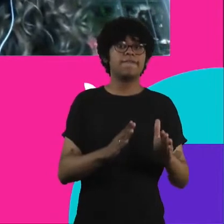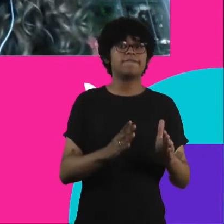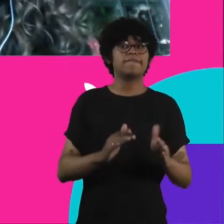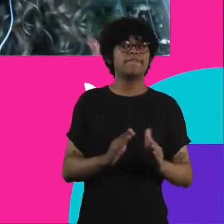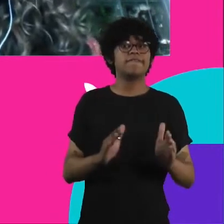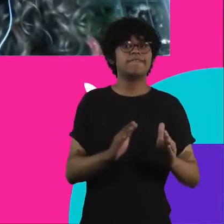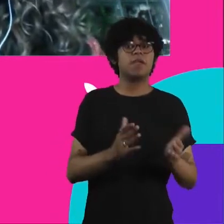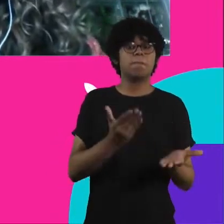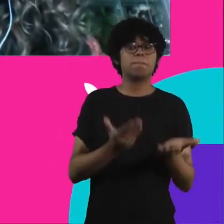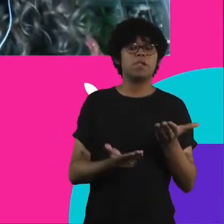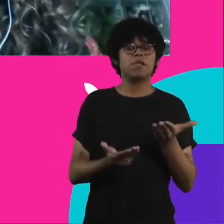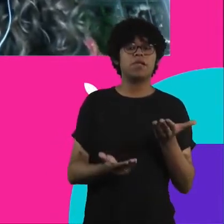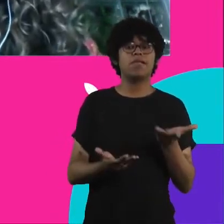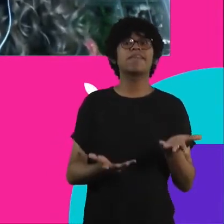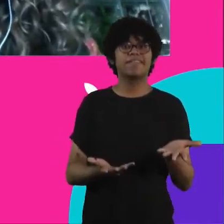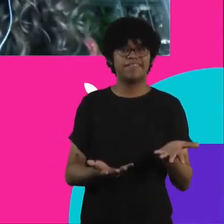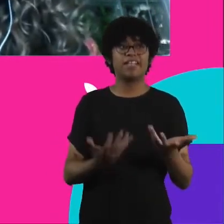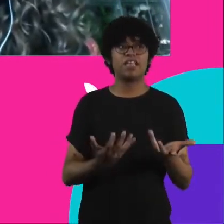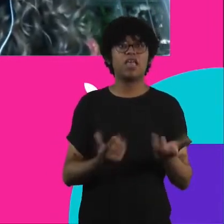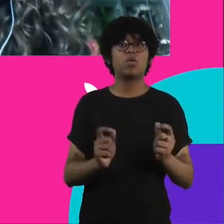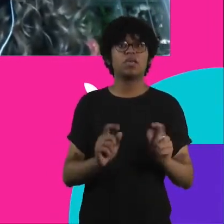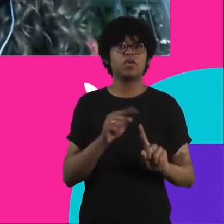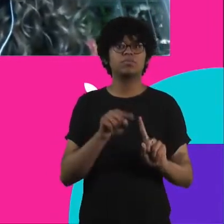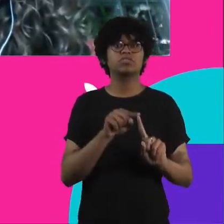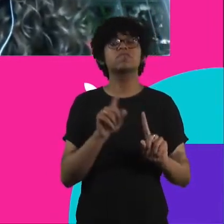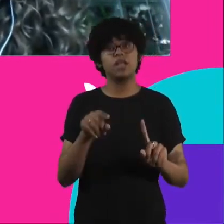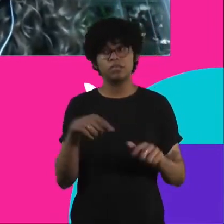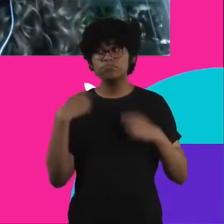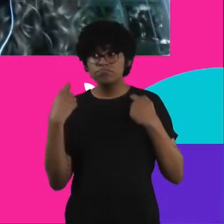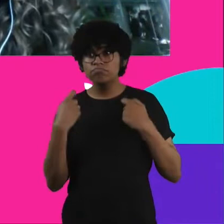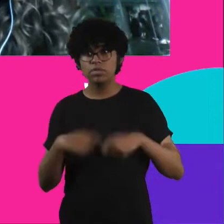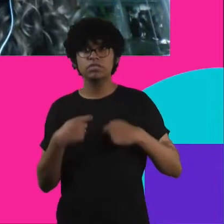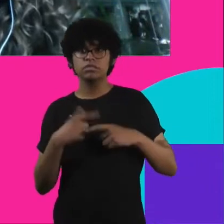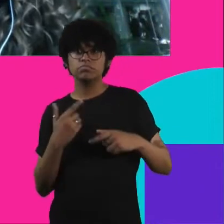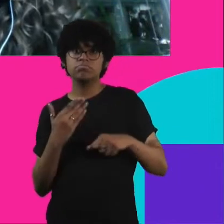dos dados que eles possuem. Então, a gente precisa fazer parte disso. E a questão